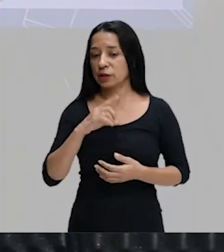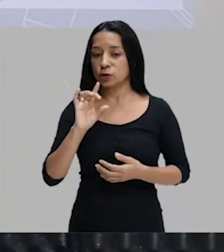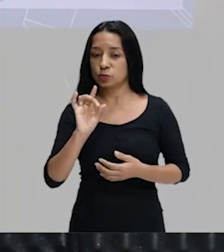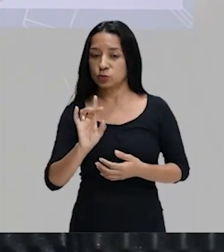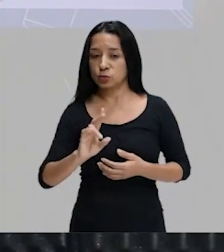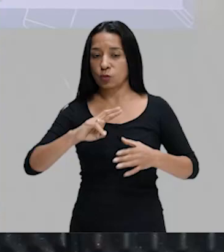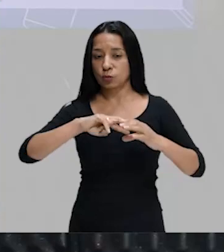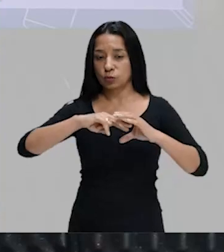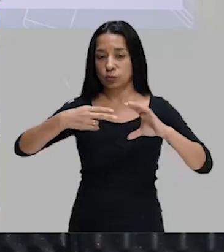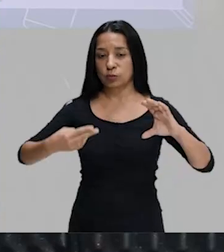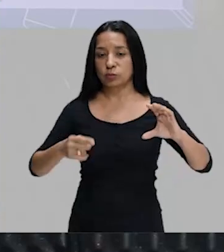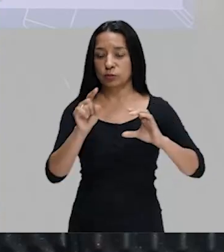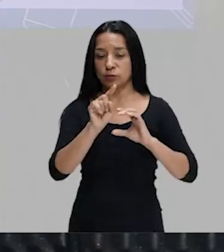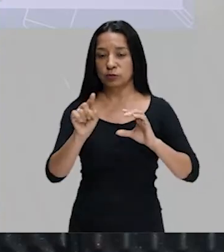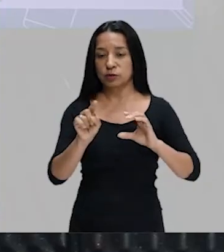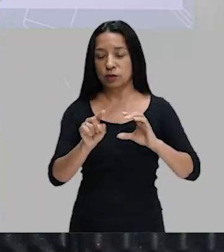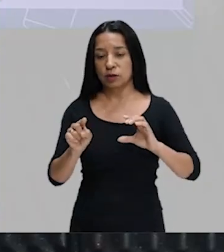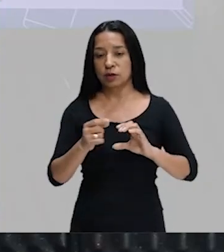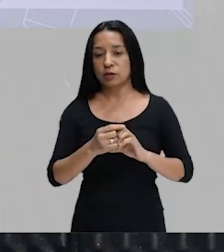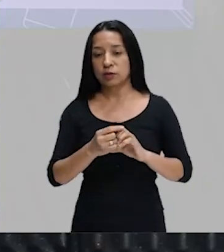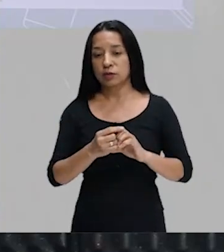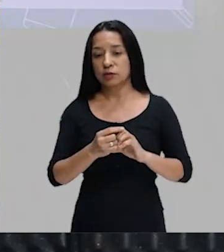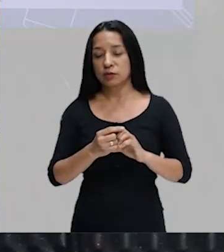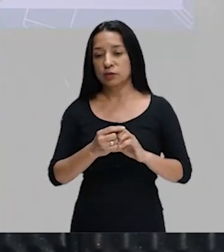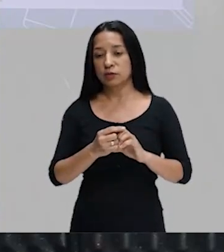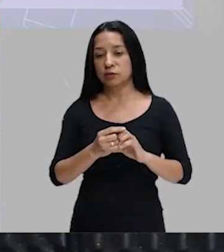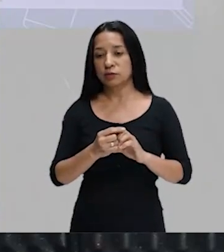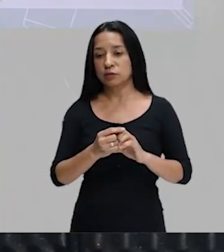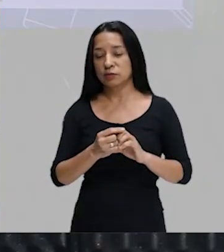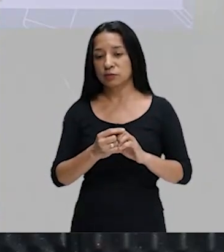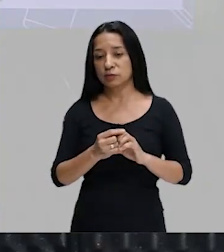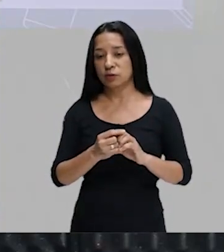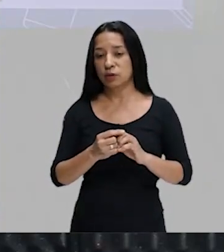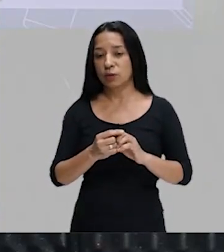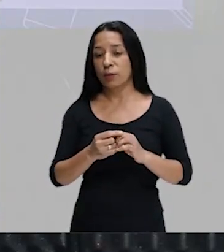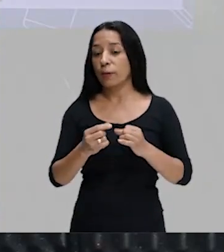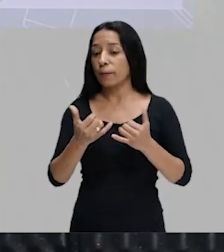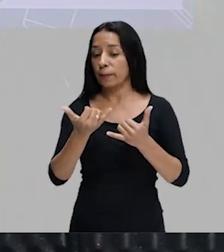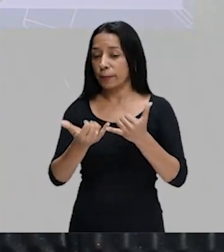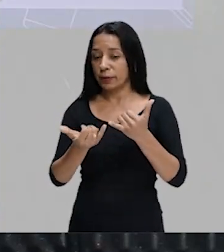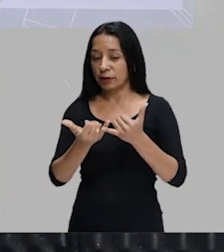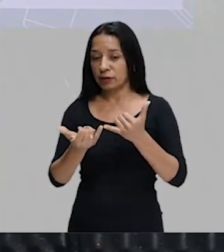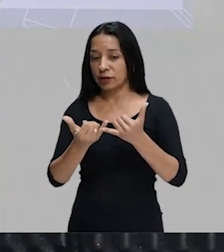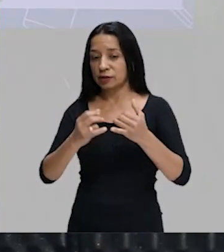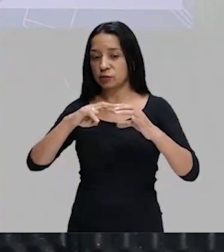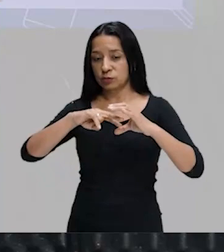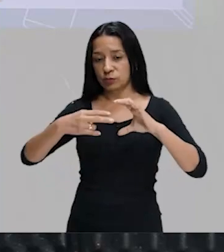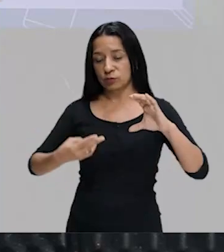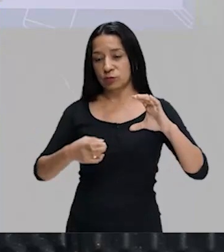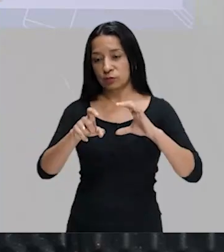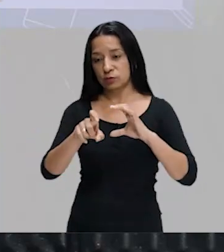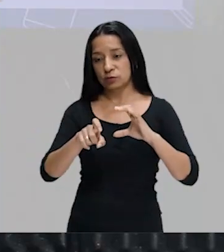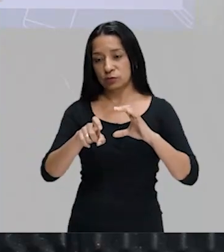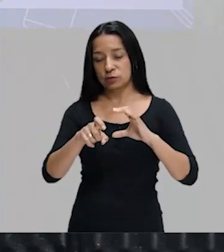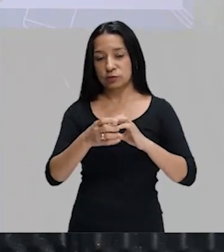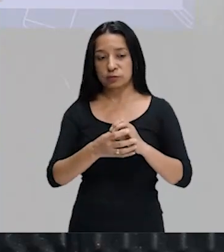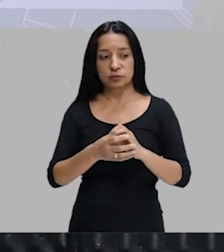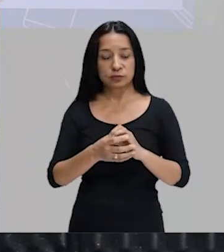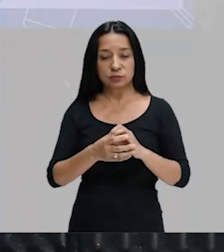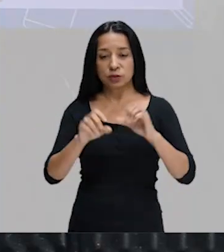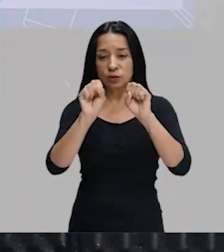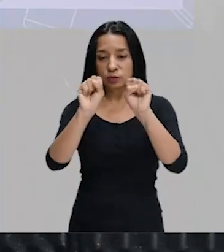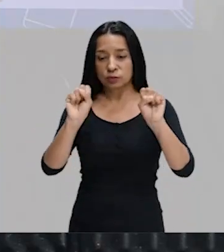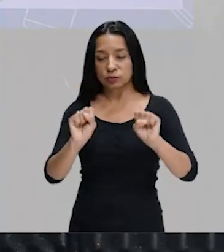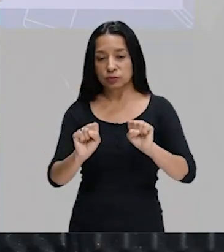Z, ok? O Z aqui ele funciona como se fosse o cromossomo X. Então, os machos no